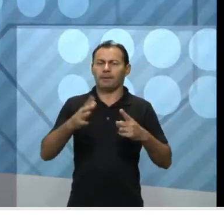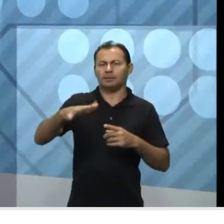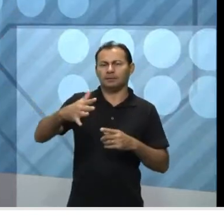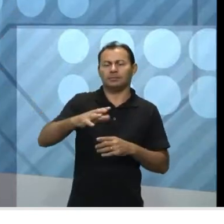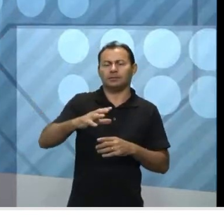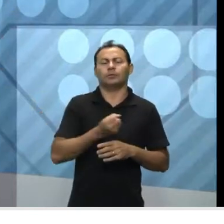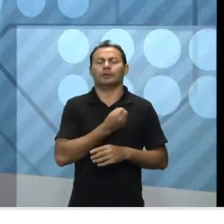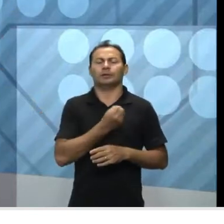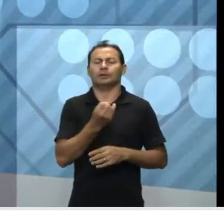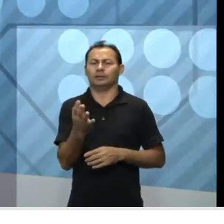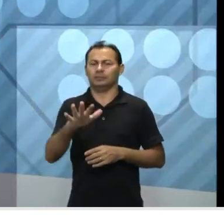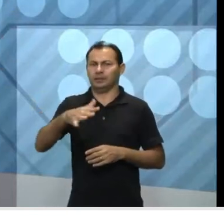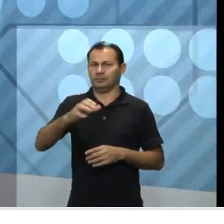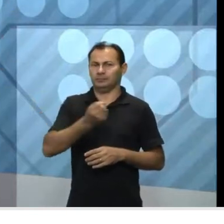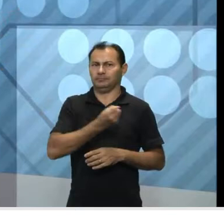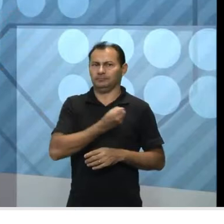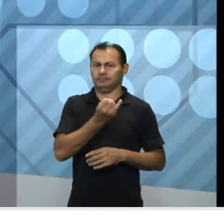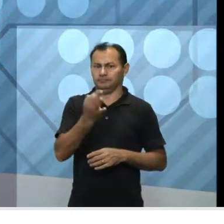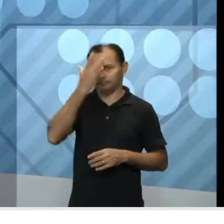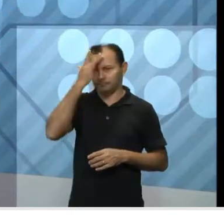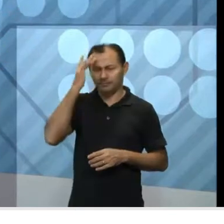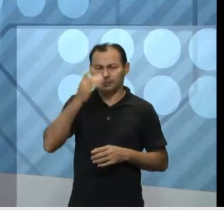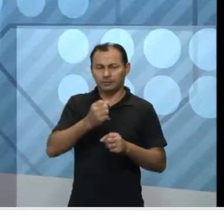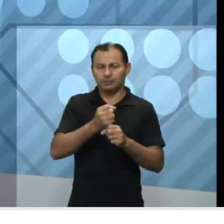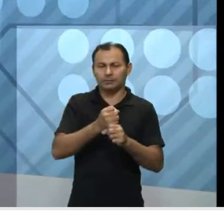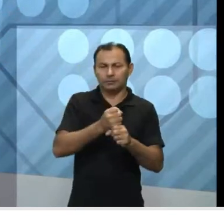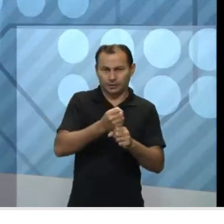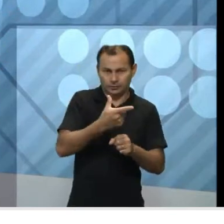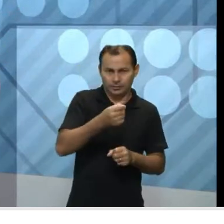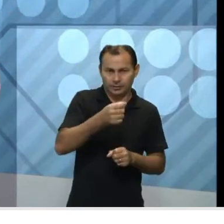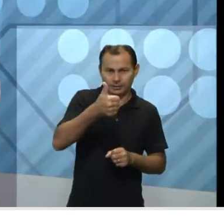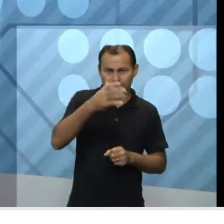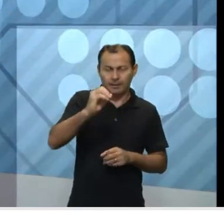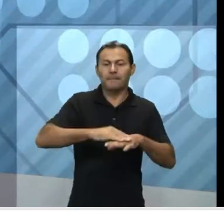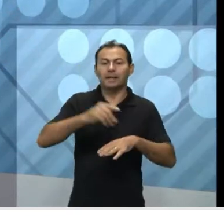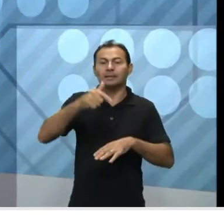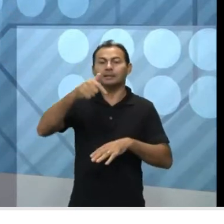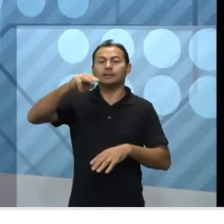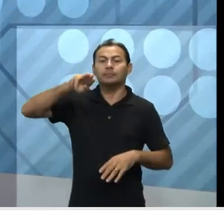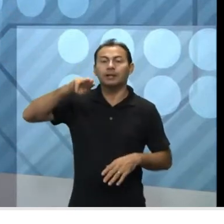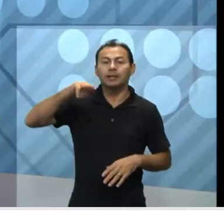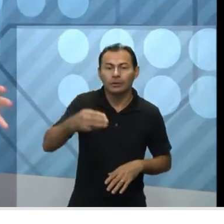estimativa, tá? Então, em 2010, mais de 7 milhões de pessoas, elas